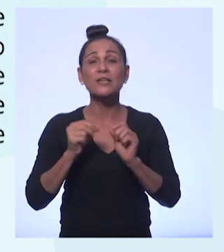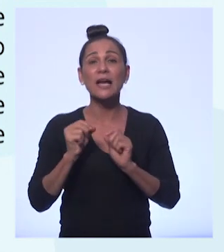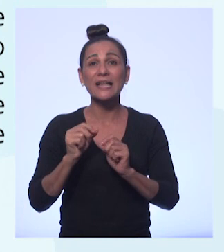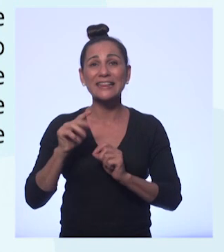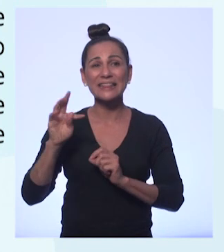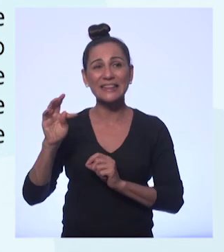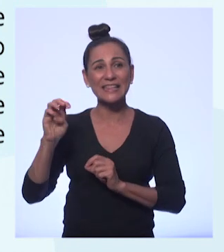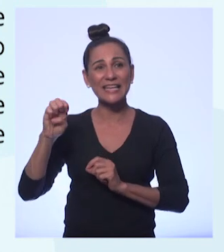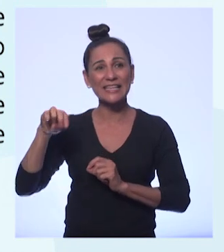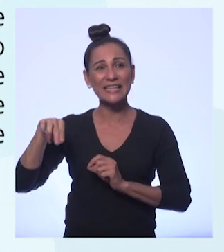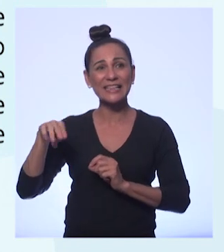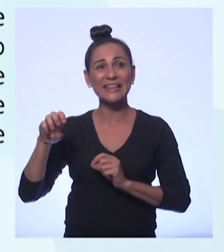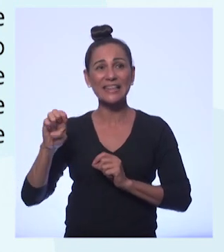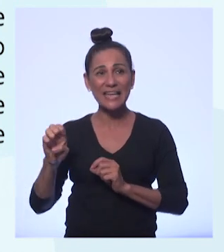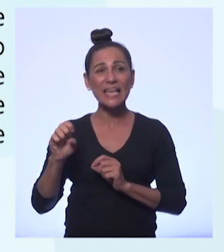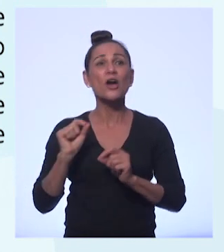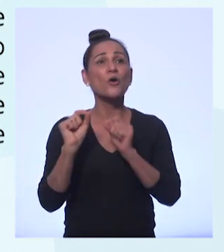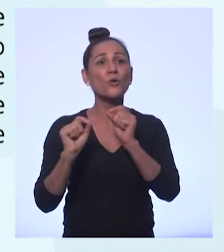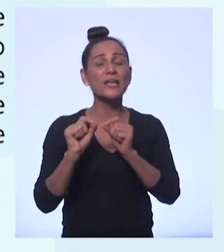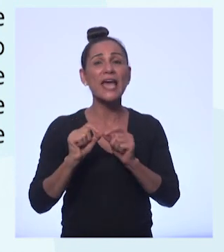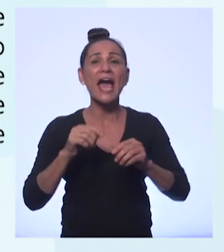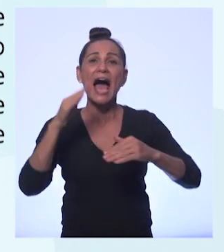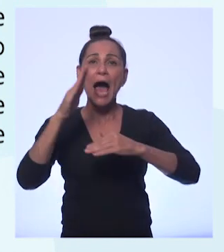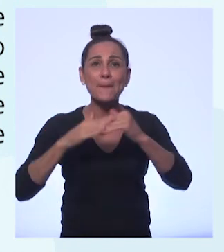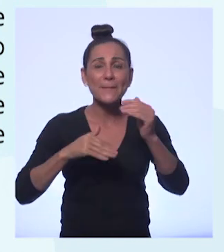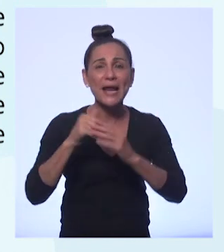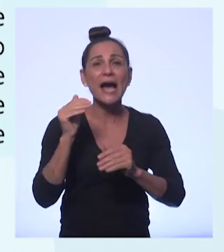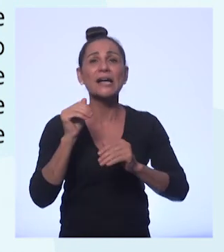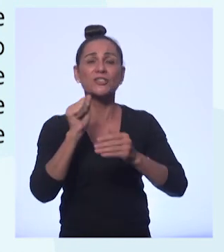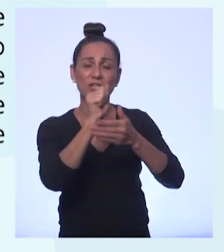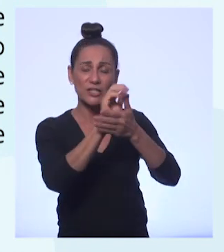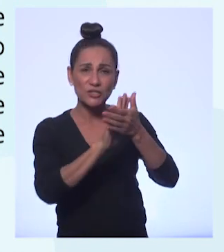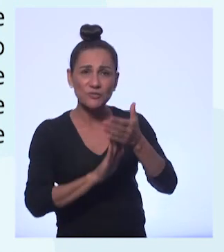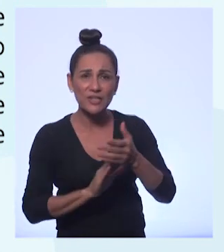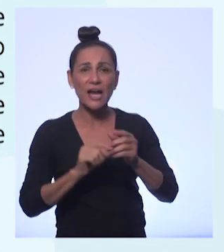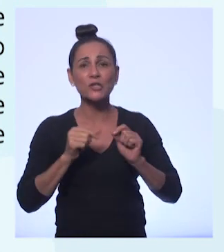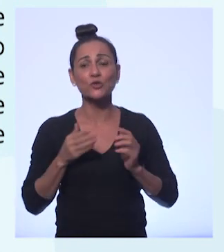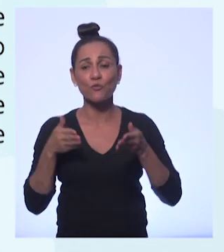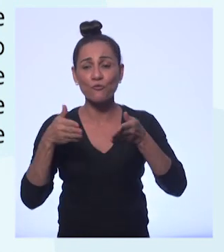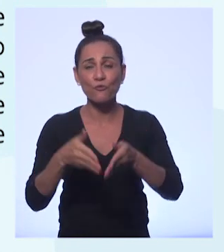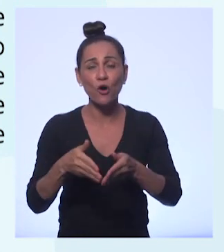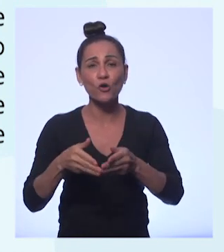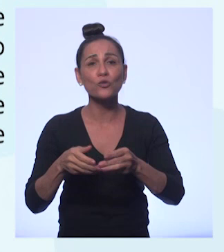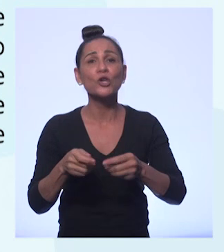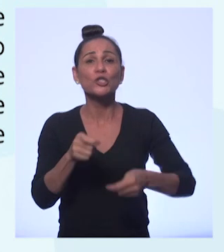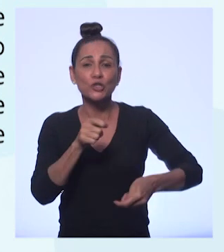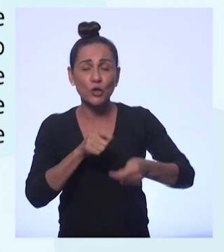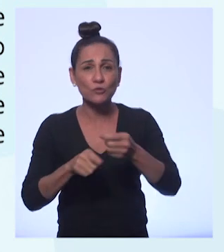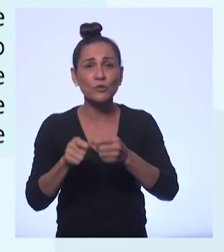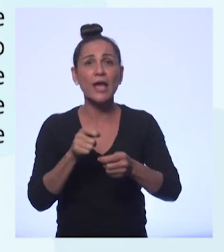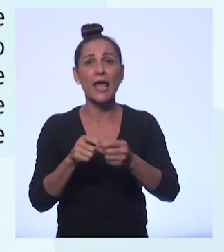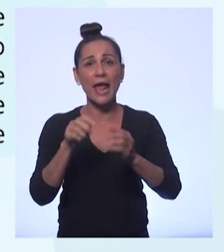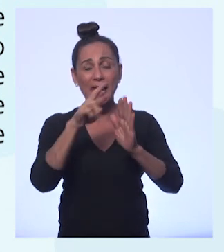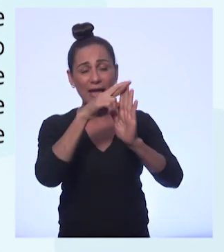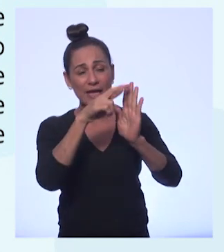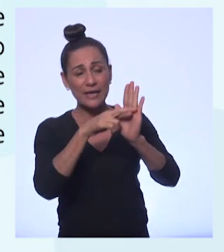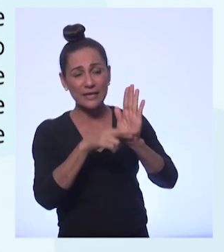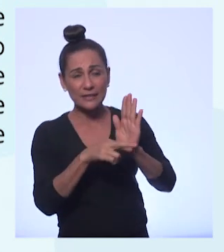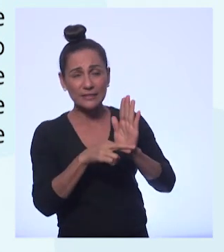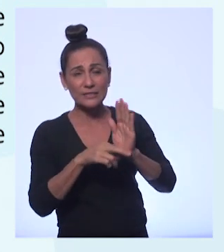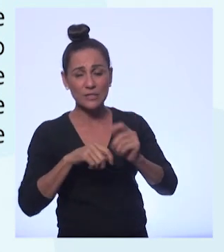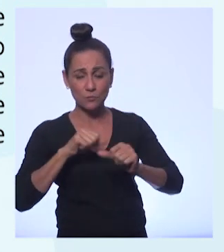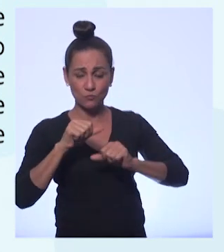tekne, significando a atividade de produzir algo de acordo com determinados procedimentos, regras e